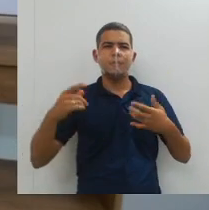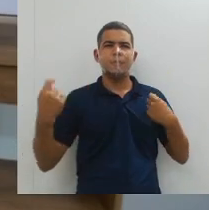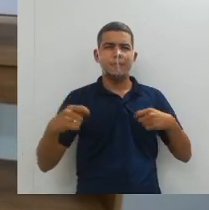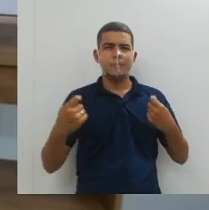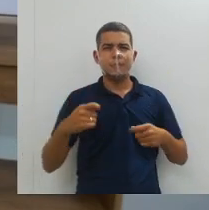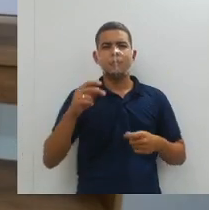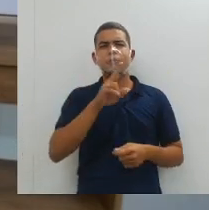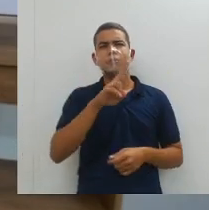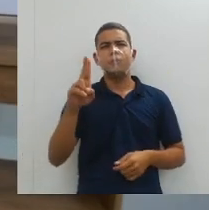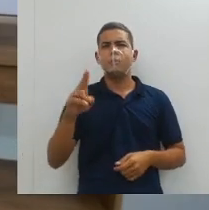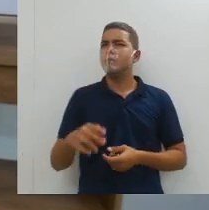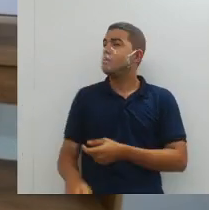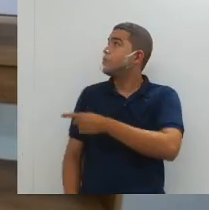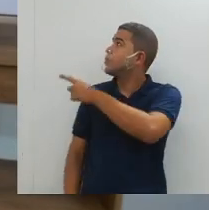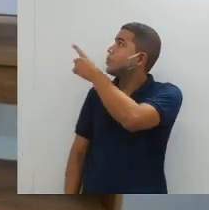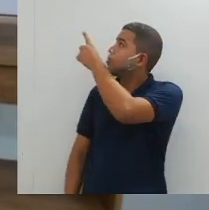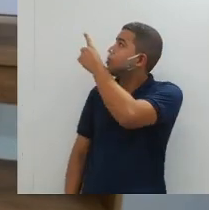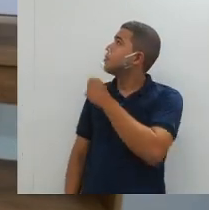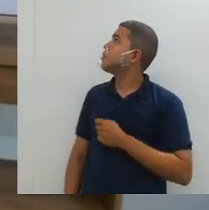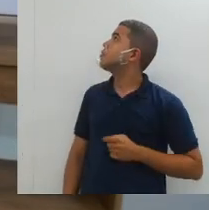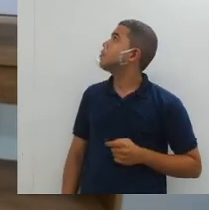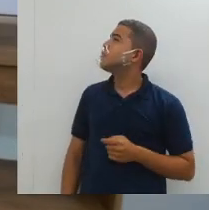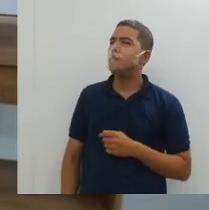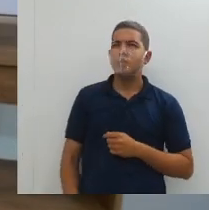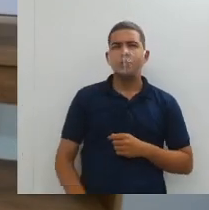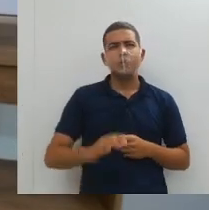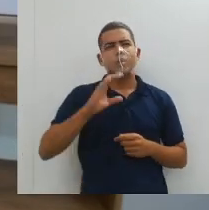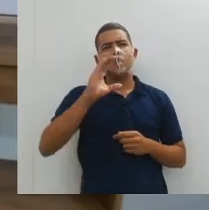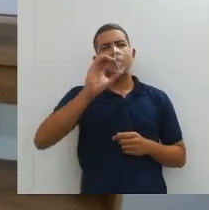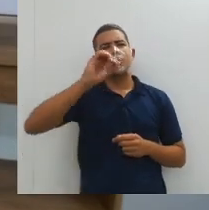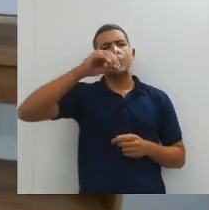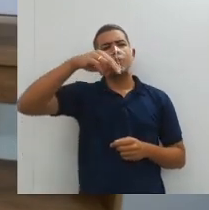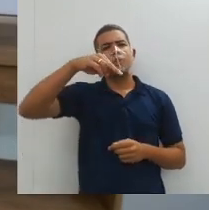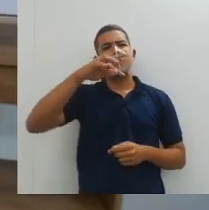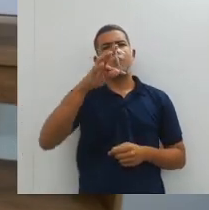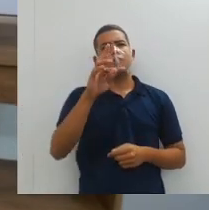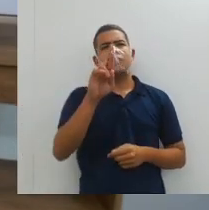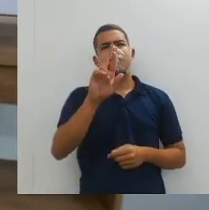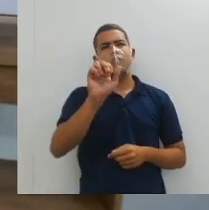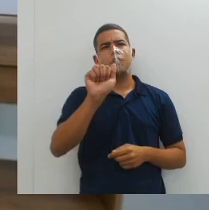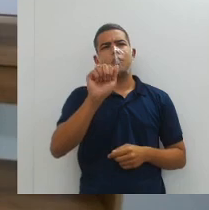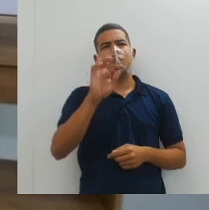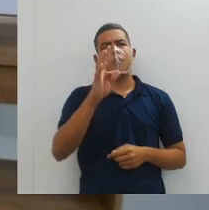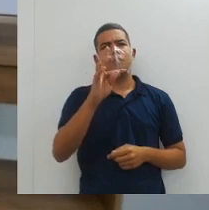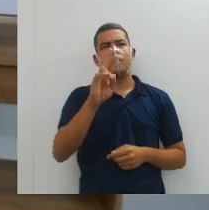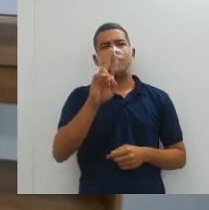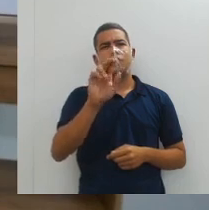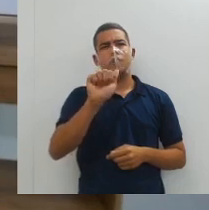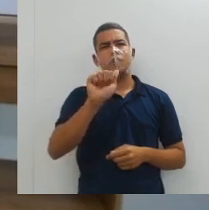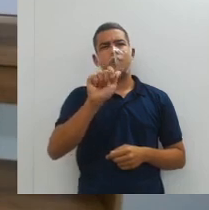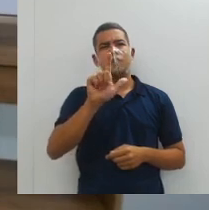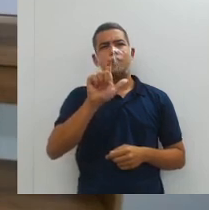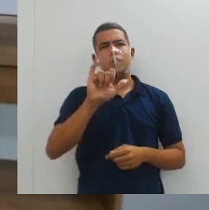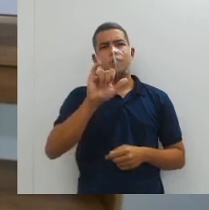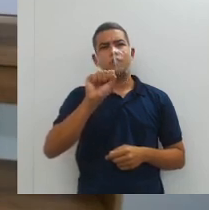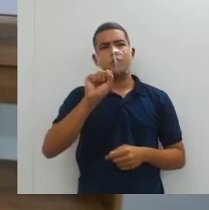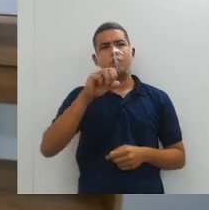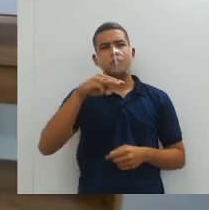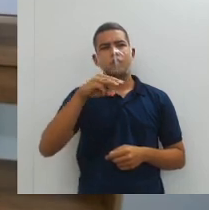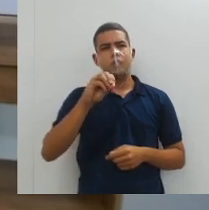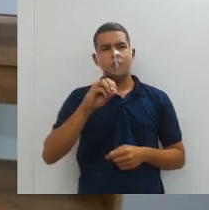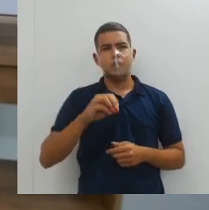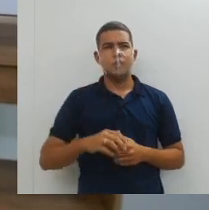do contratualismo, tá certo? Então, o que é que acontece? Os contratualistas, aqui na tela,